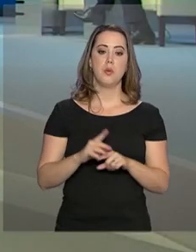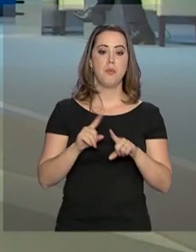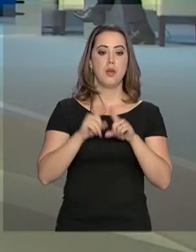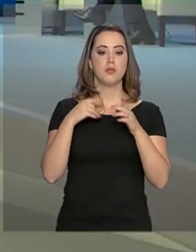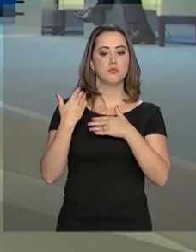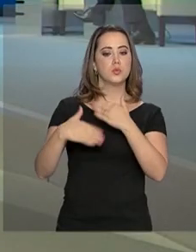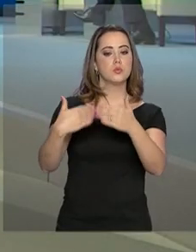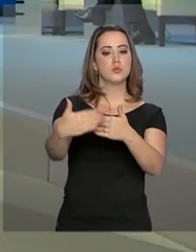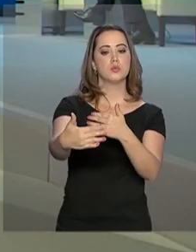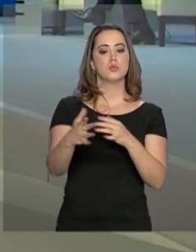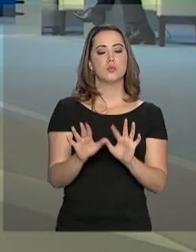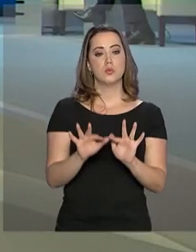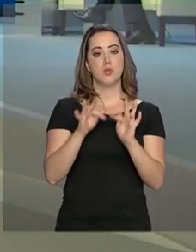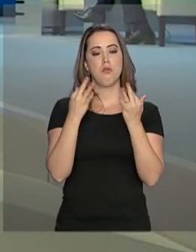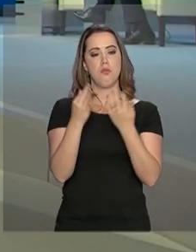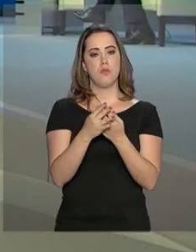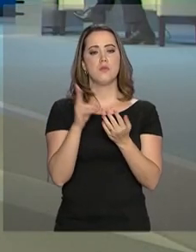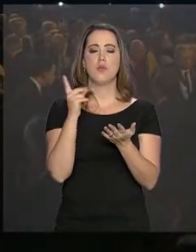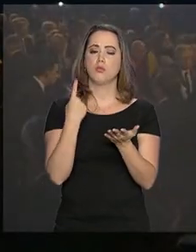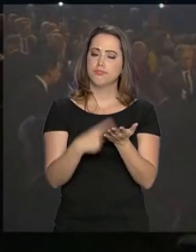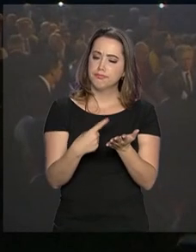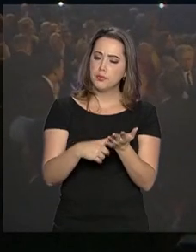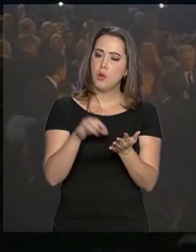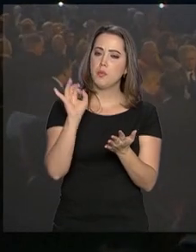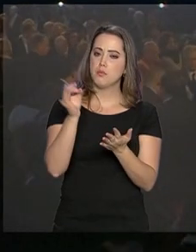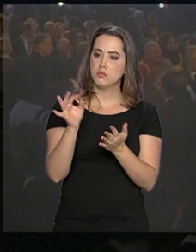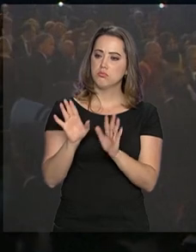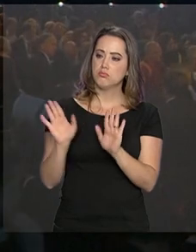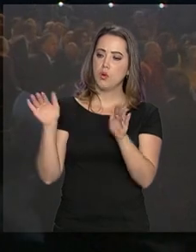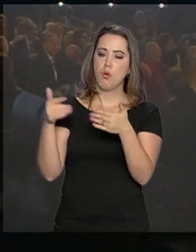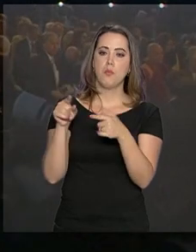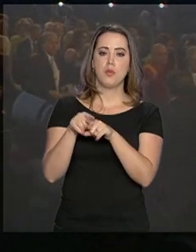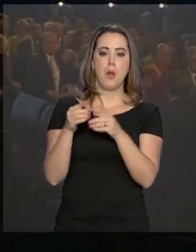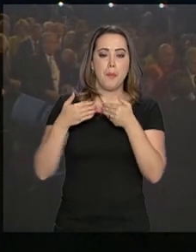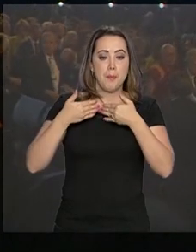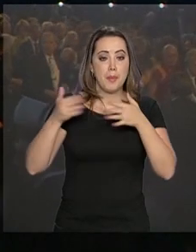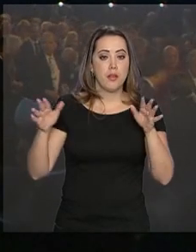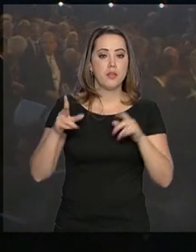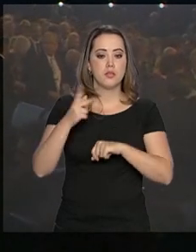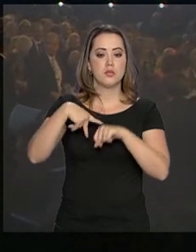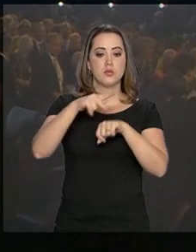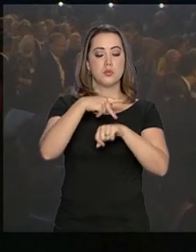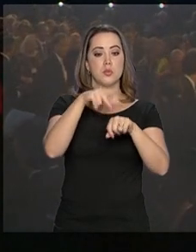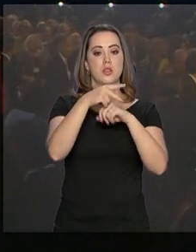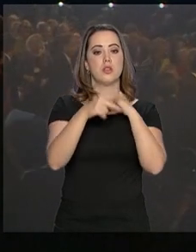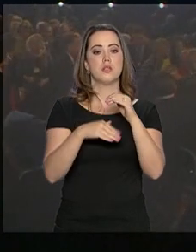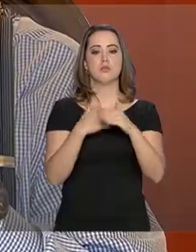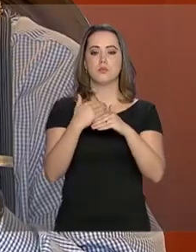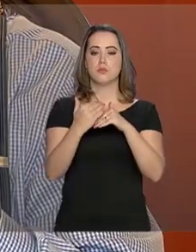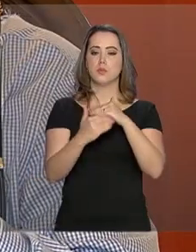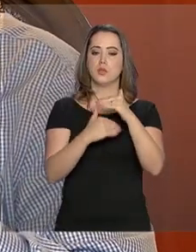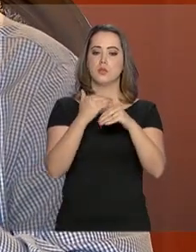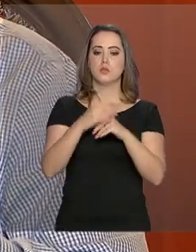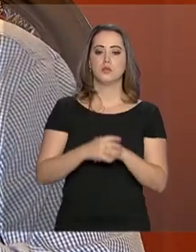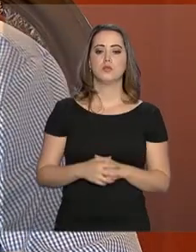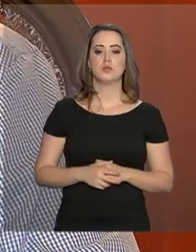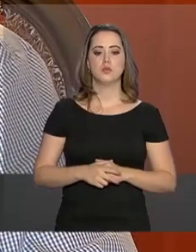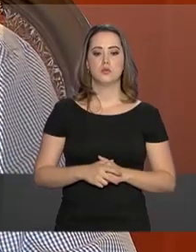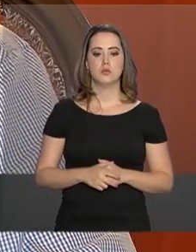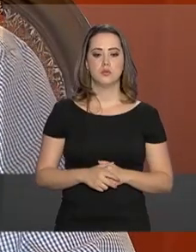com o tempo o fórum se consolidou e passou a ter um caráter aberto aos países emergentes da